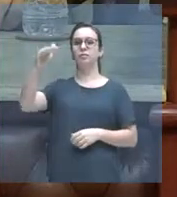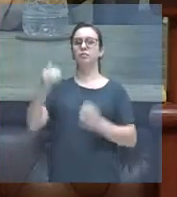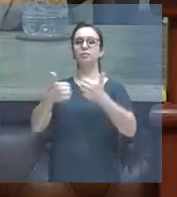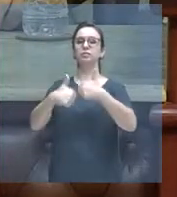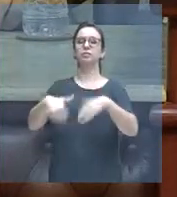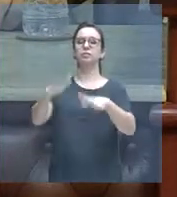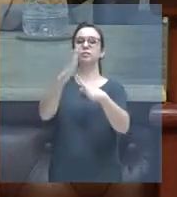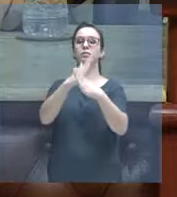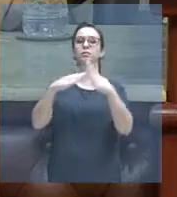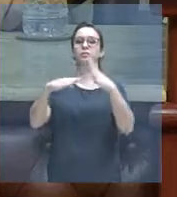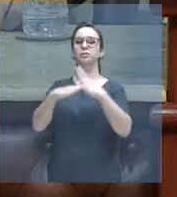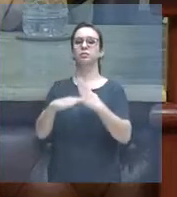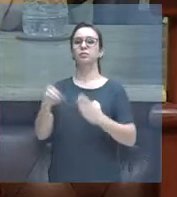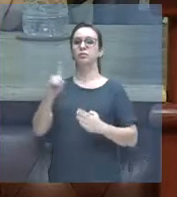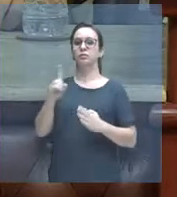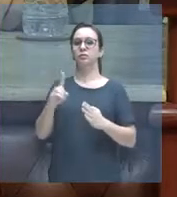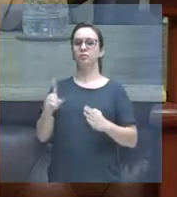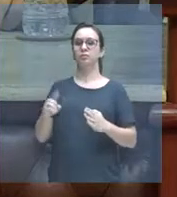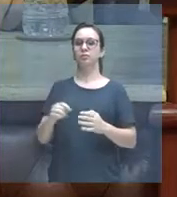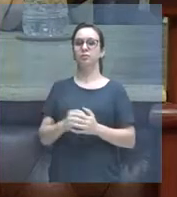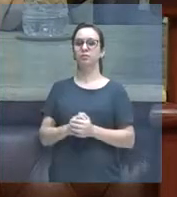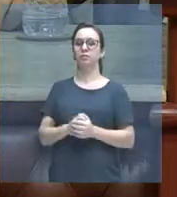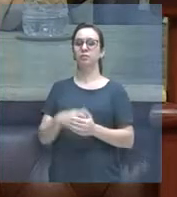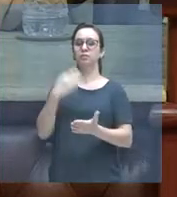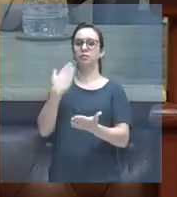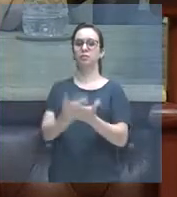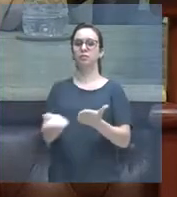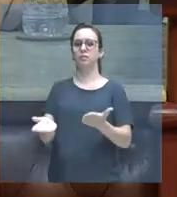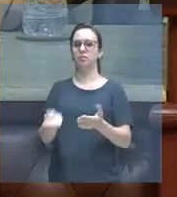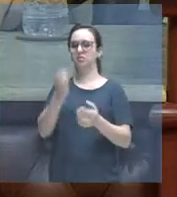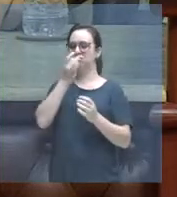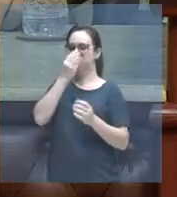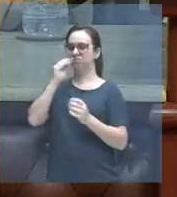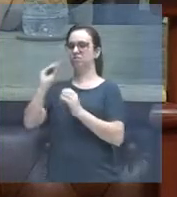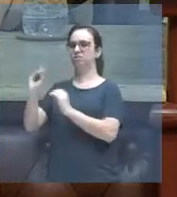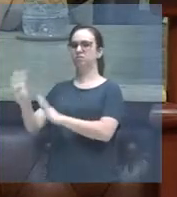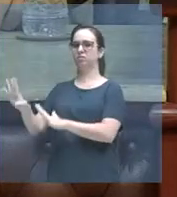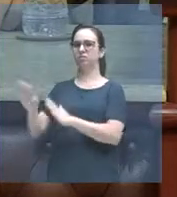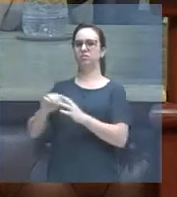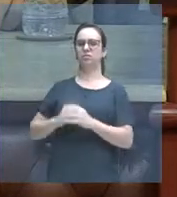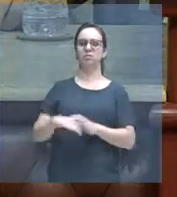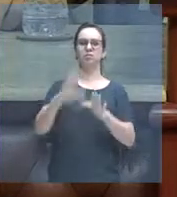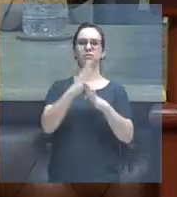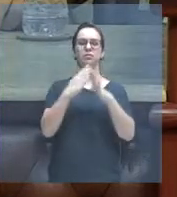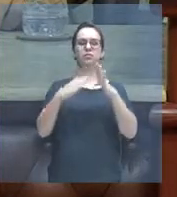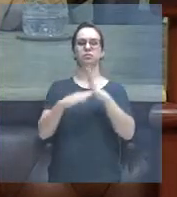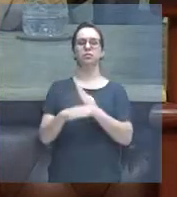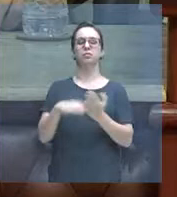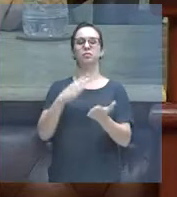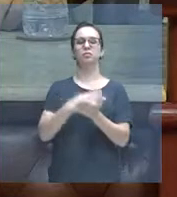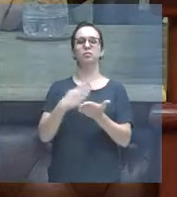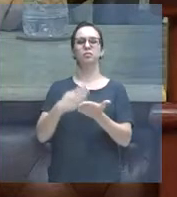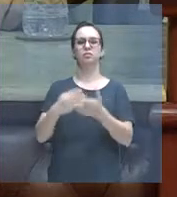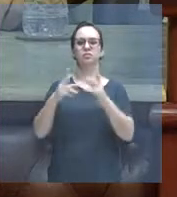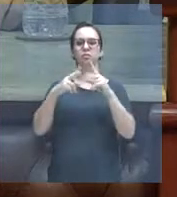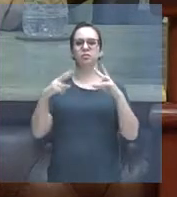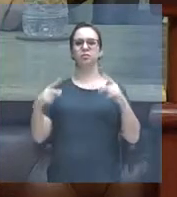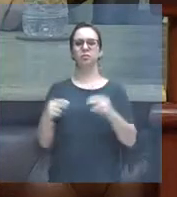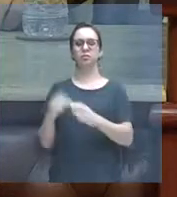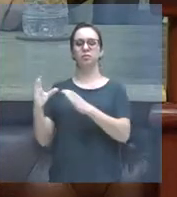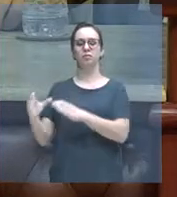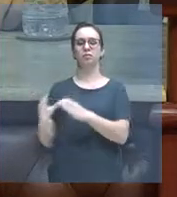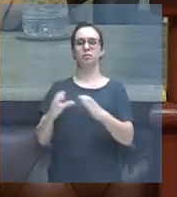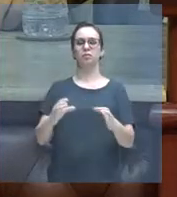teu exagera ou exclui. Sê todo em cada coisa. Põe quanto és